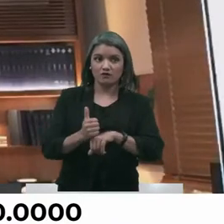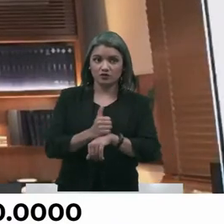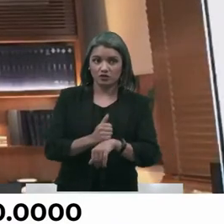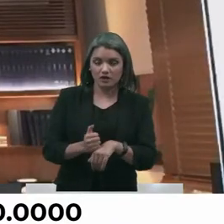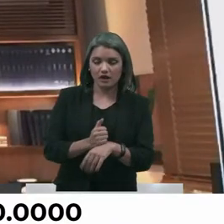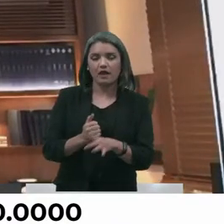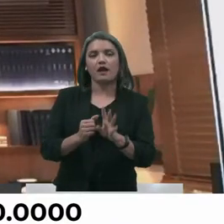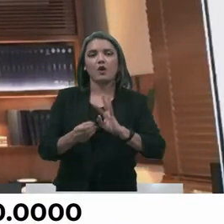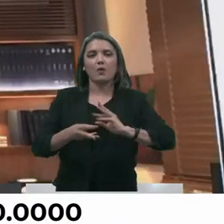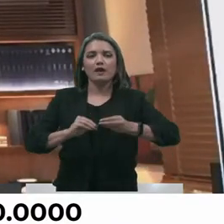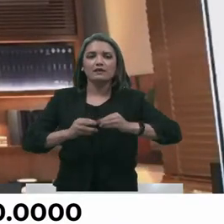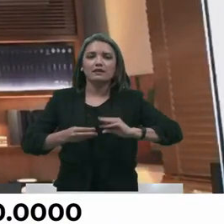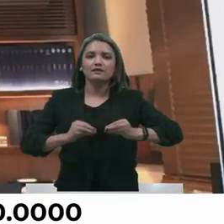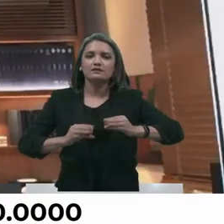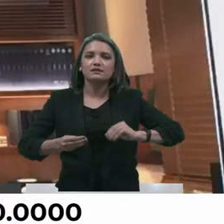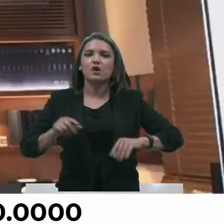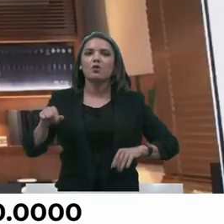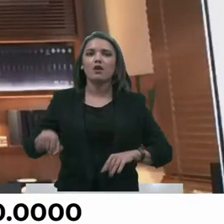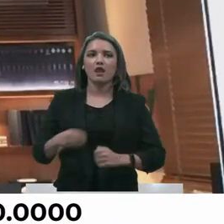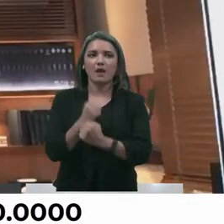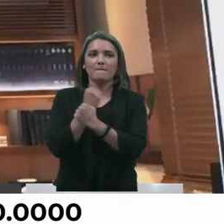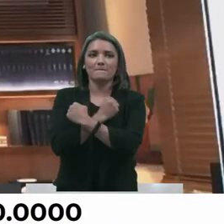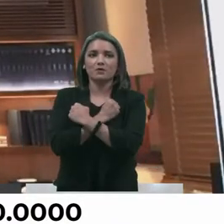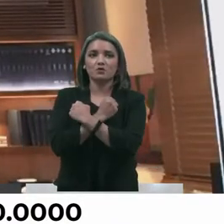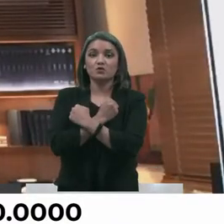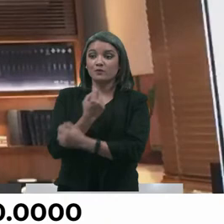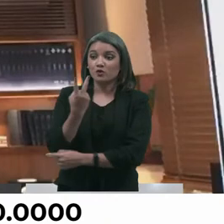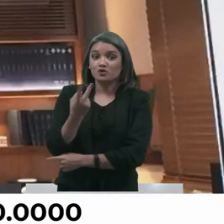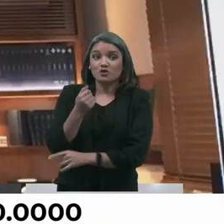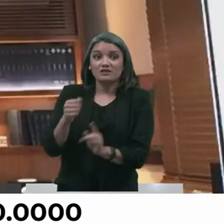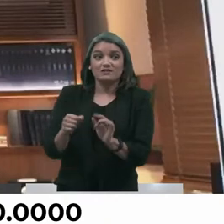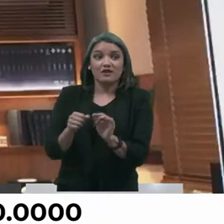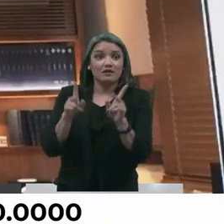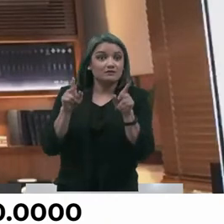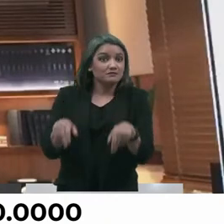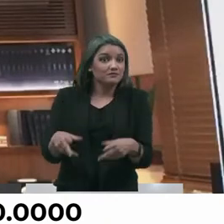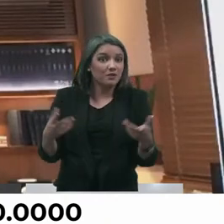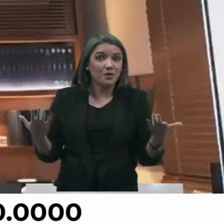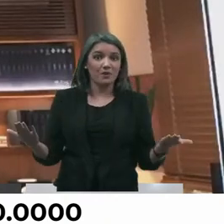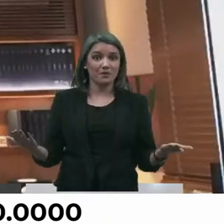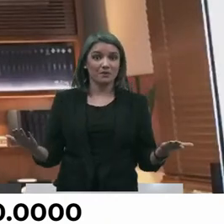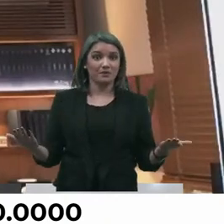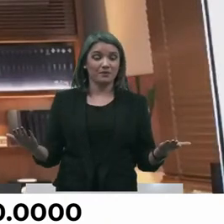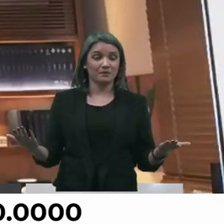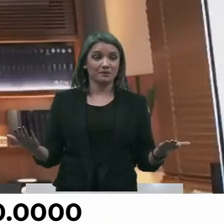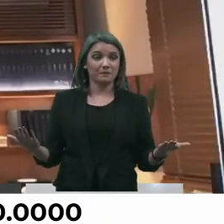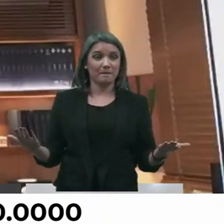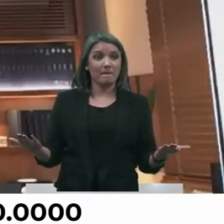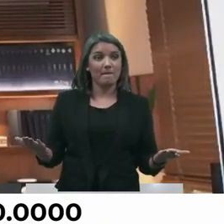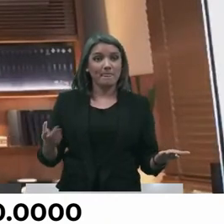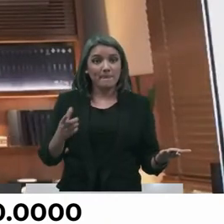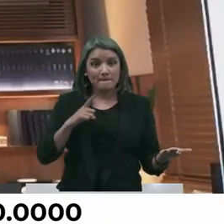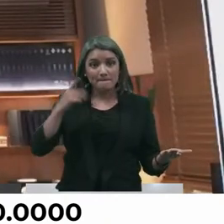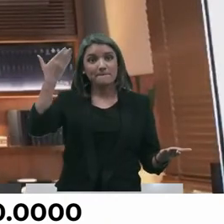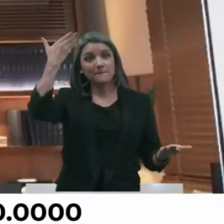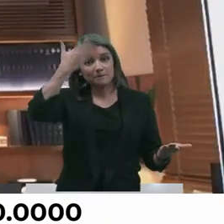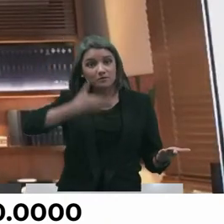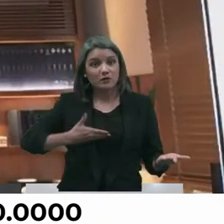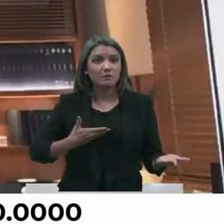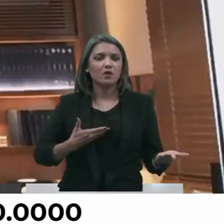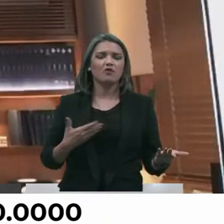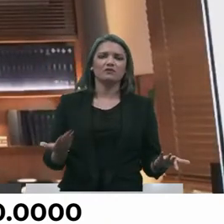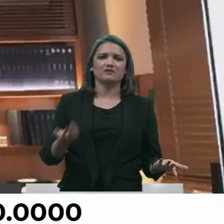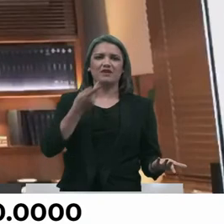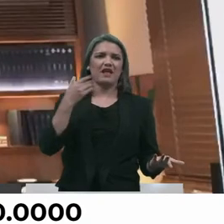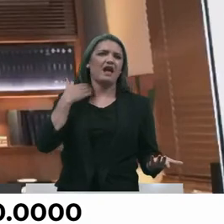fazem essas imagens do Dom Quixote. Então está mais do que provado que essa história de que o